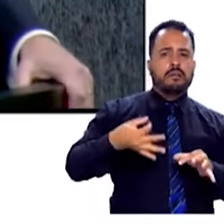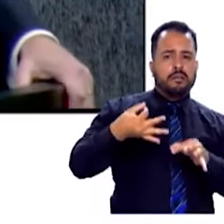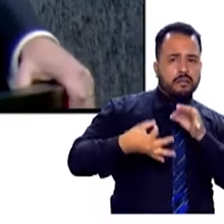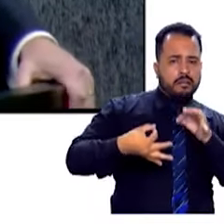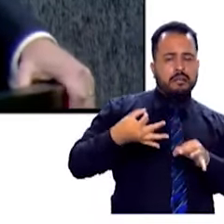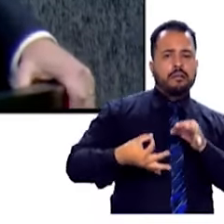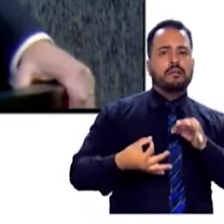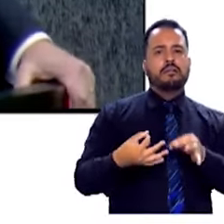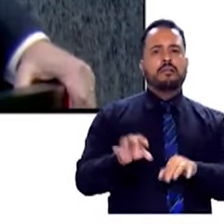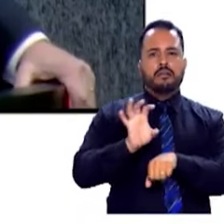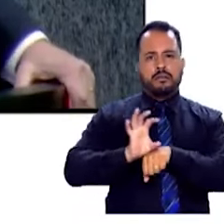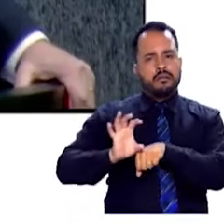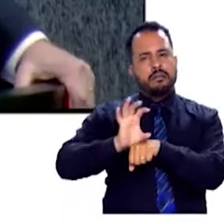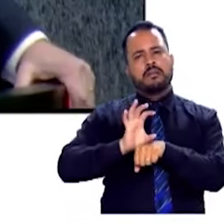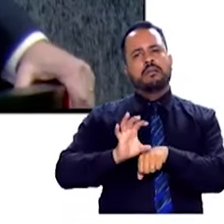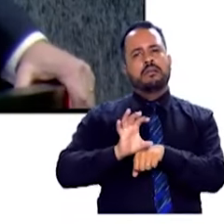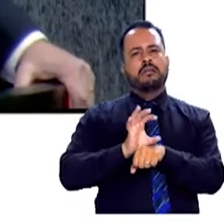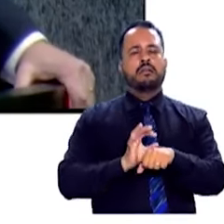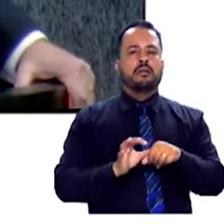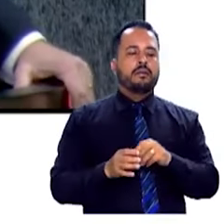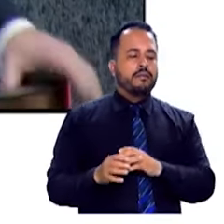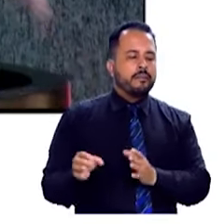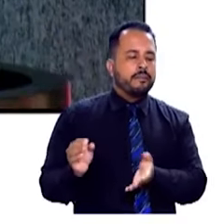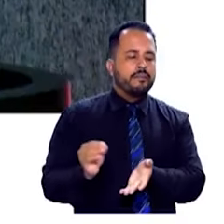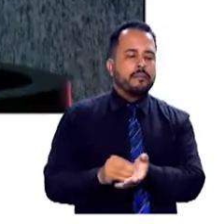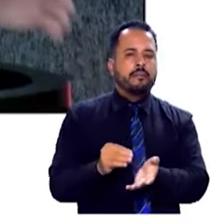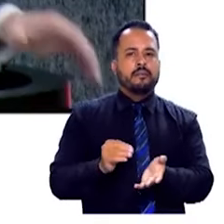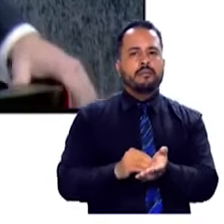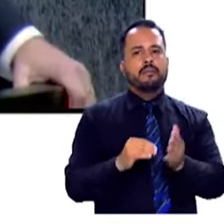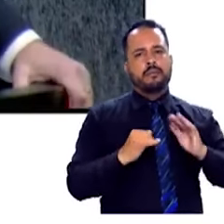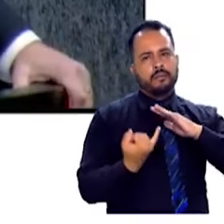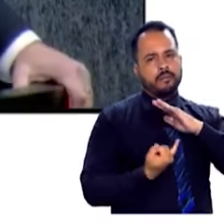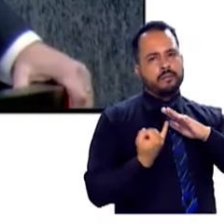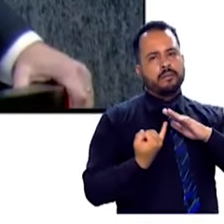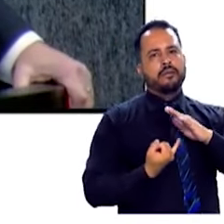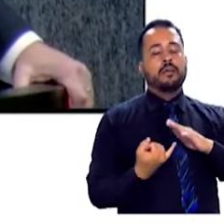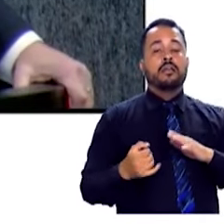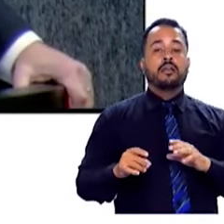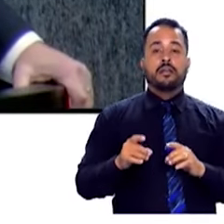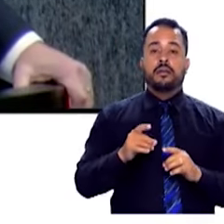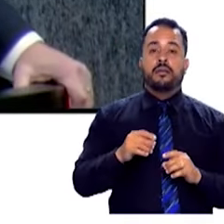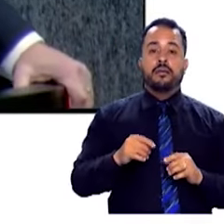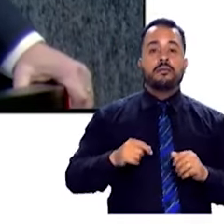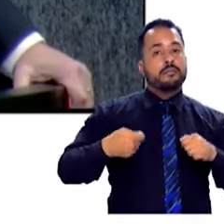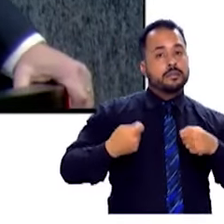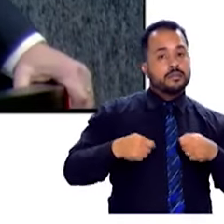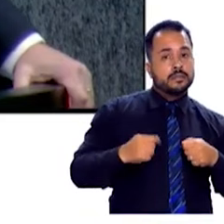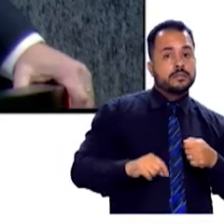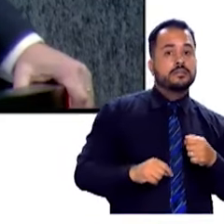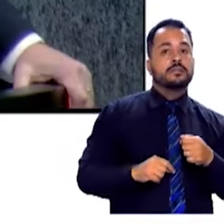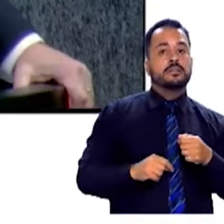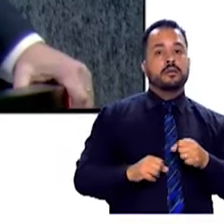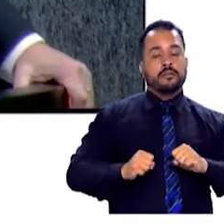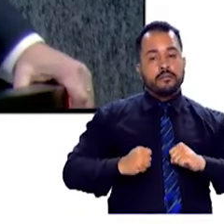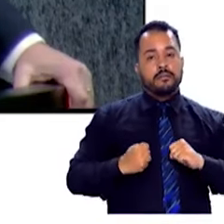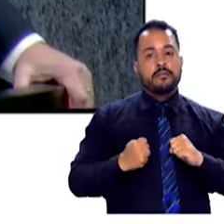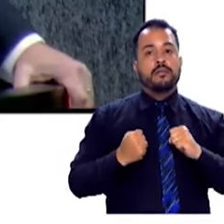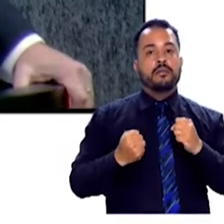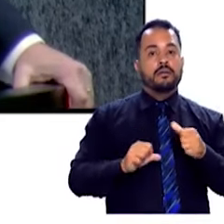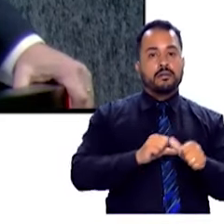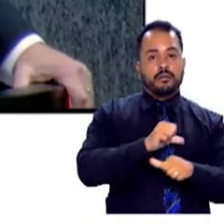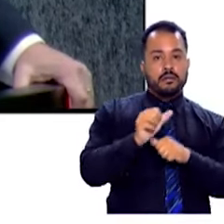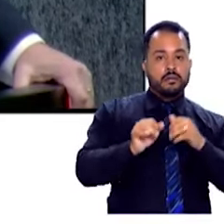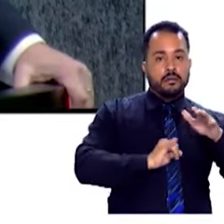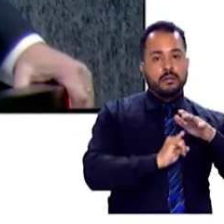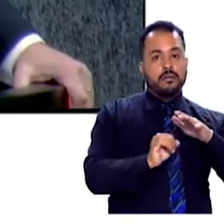eh não há um sistema codificado eh e há várias lacunas para que isso funcione é necessário Já que as instituições mais